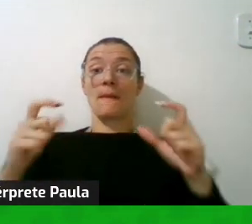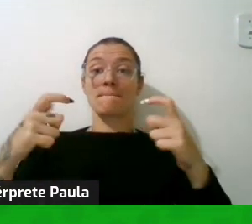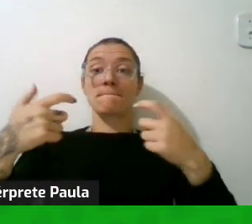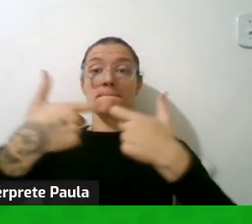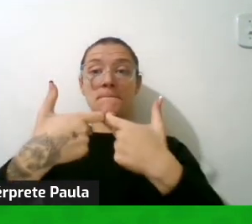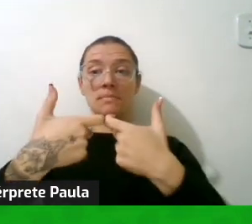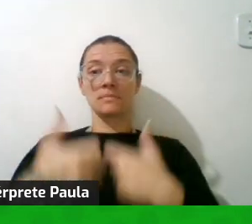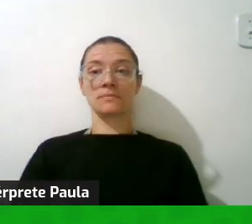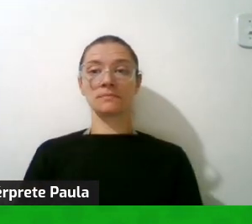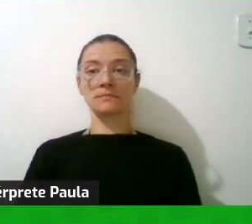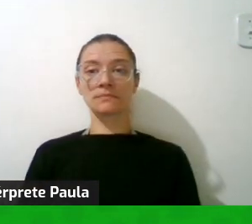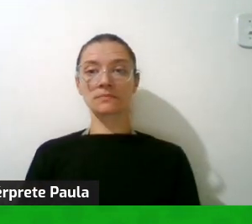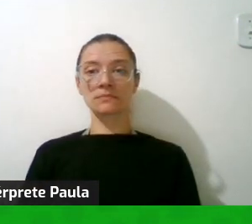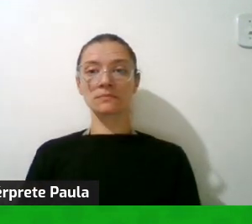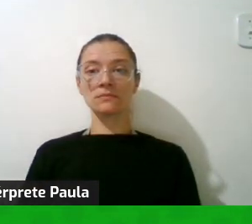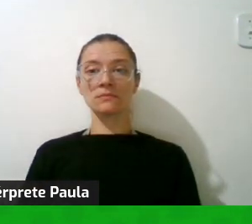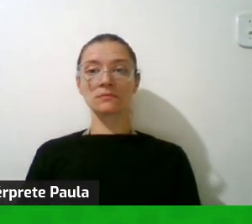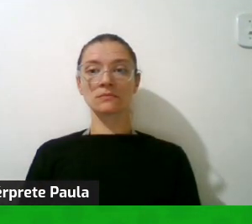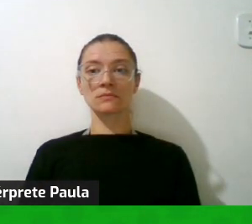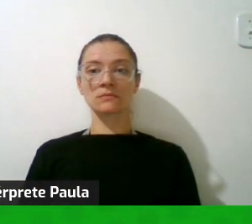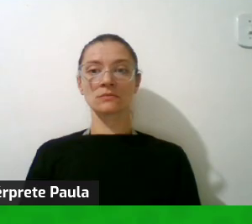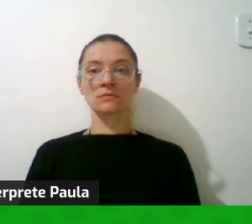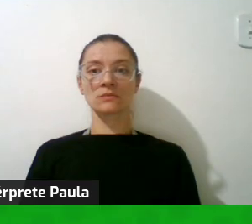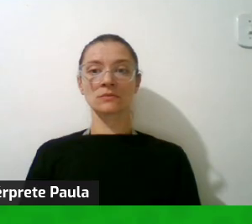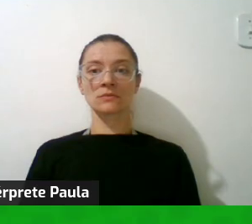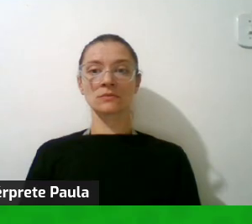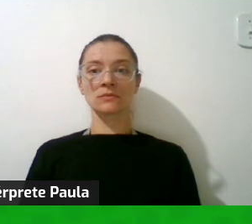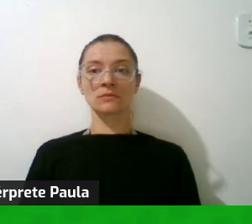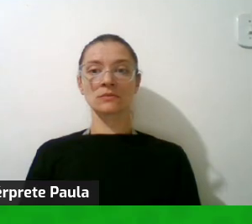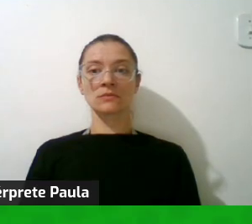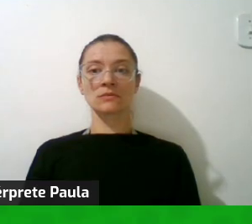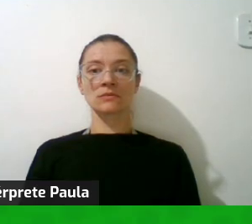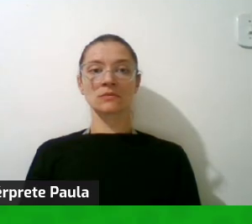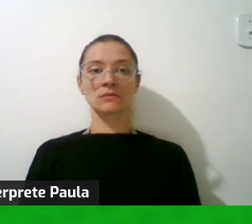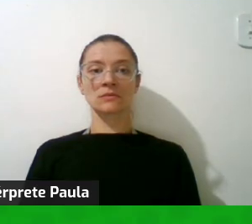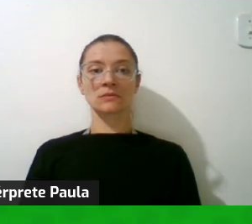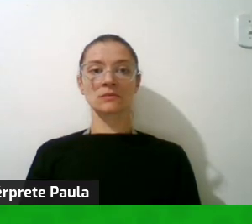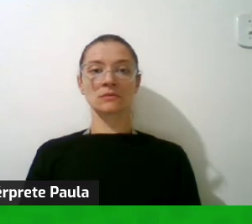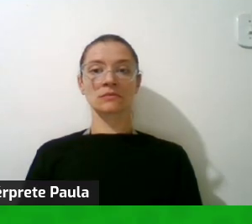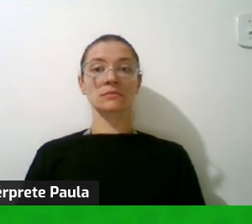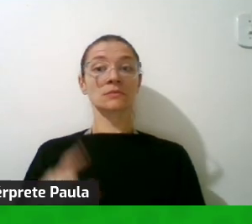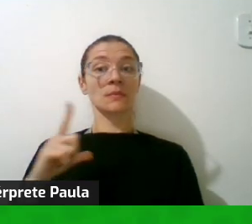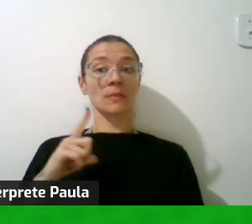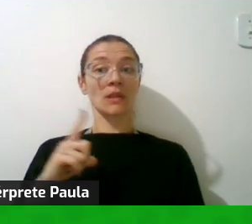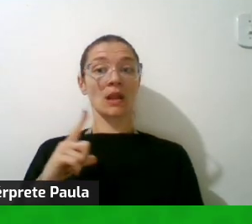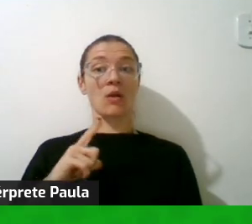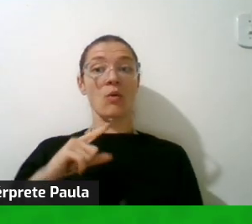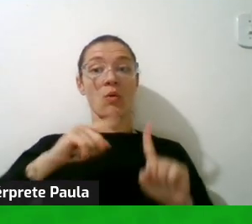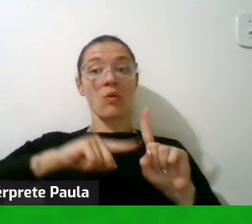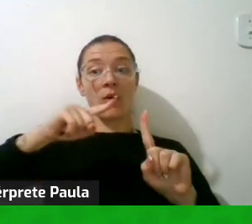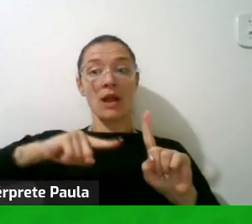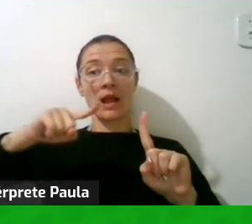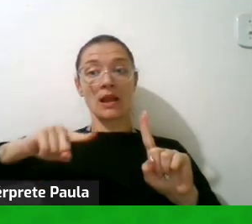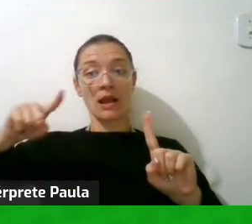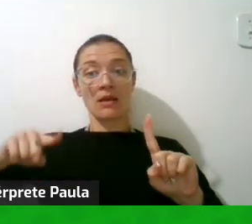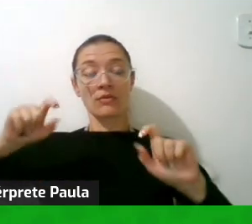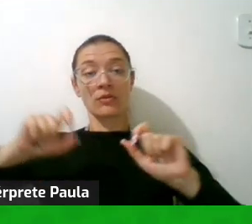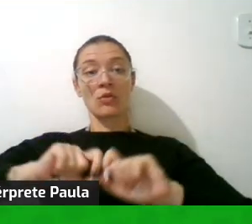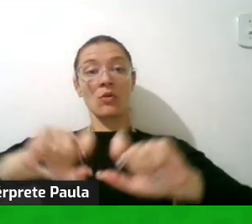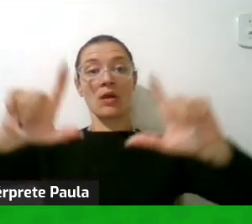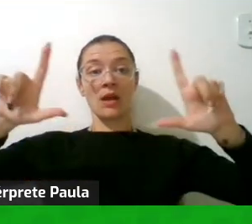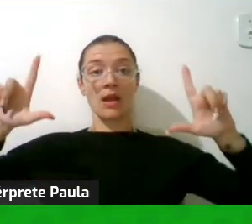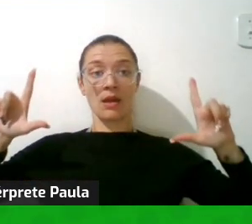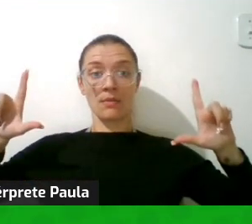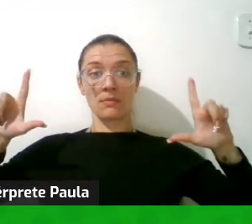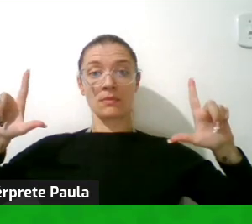você tem noção, digamos, de valores quebrados. O gráfico deitado, ou então um gráfico abrindo ali, né? Montando,